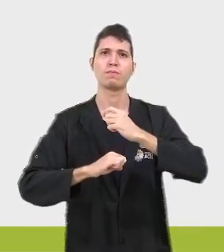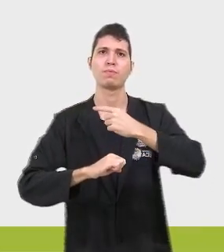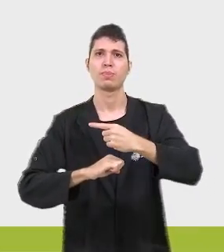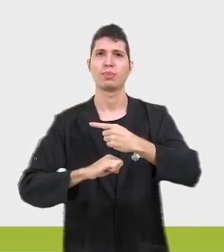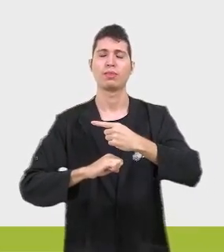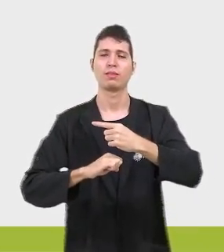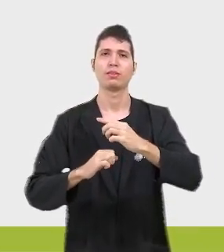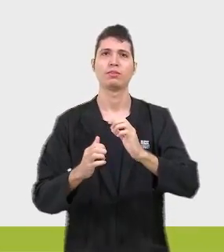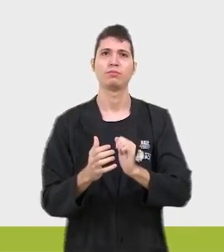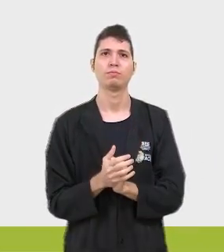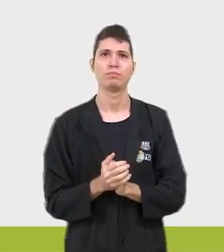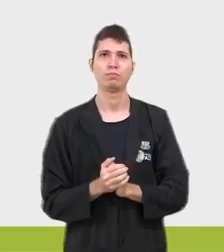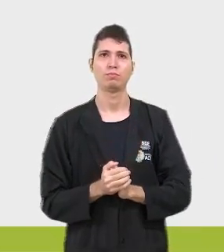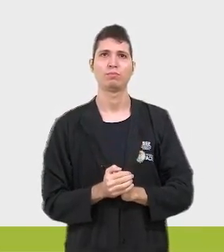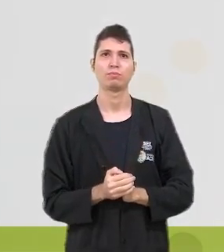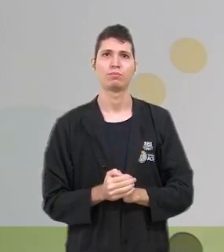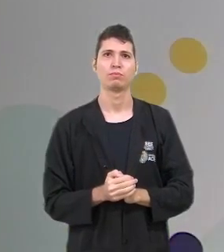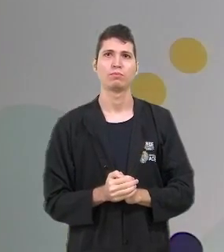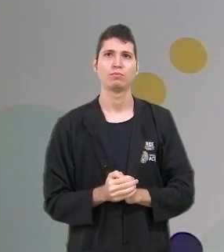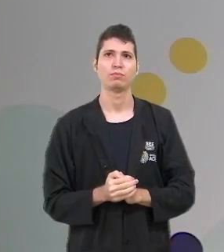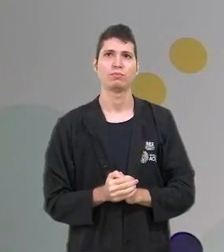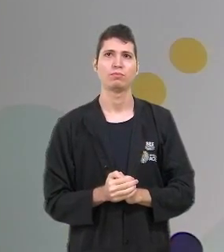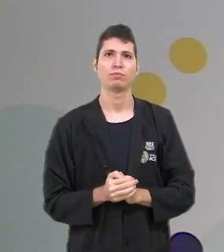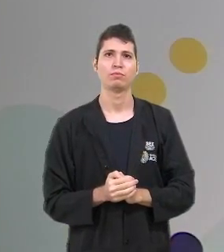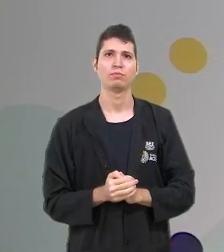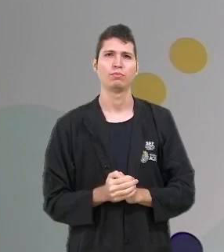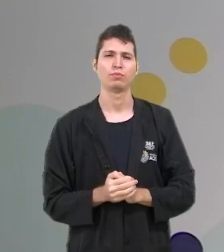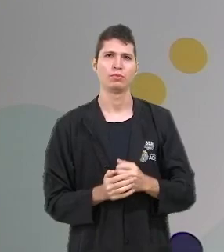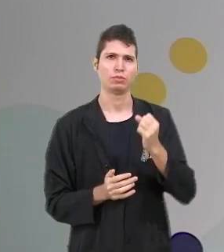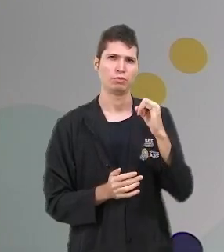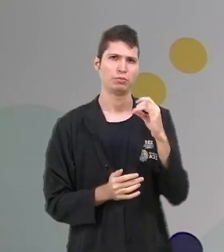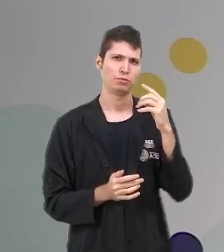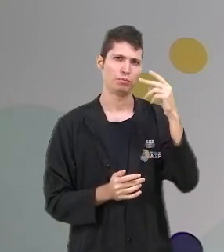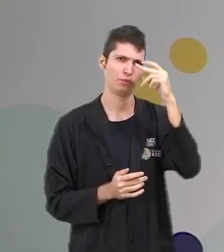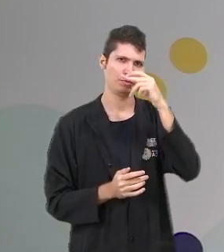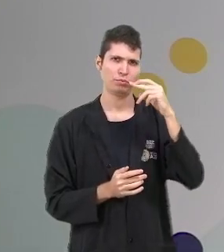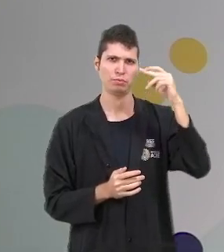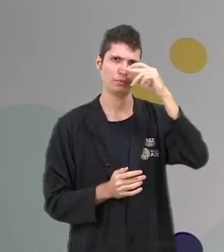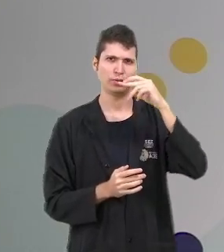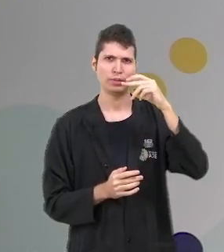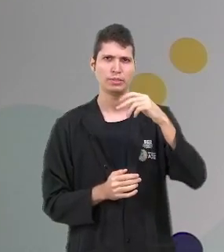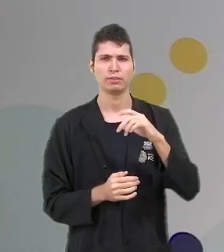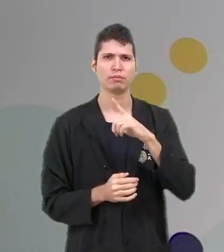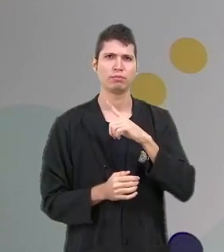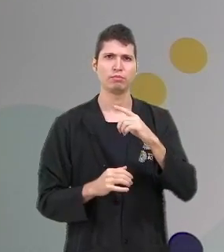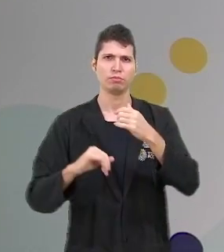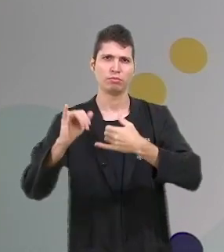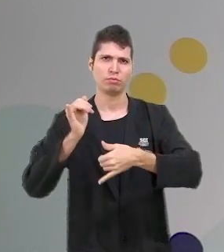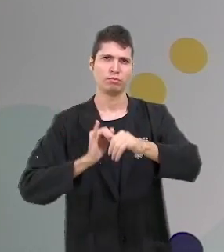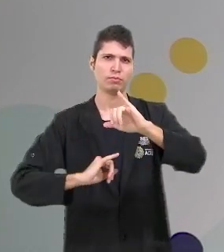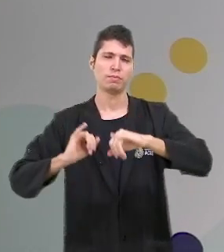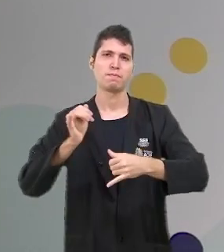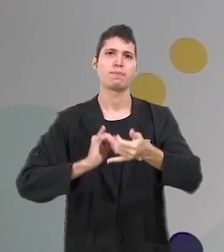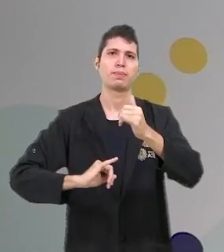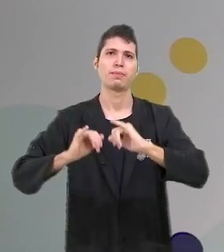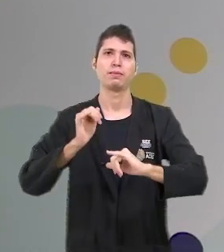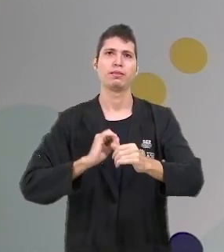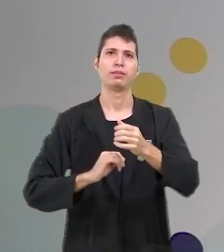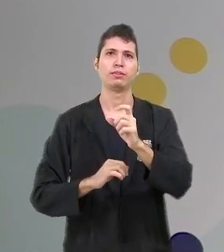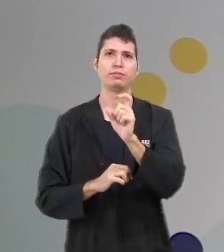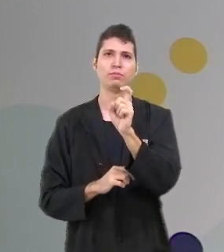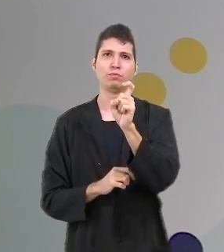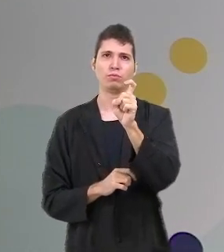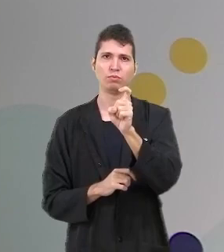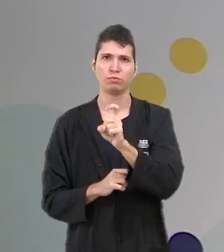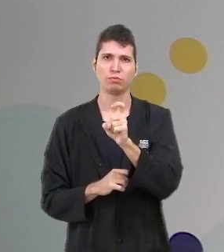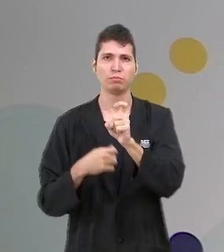que podemos utilizar, se vocês observarem bem, eu tenho um elemento que eu vou chamar de X, ele deve estar no